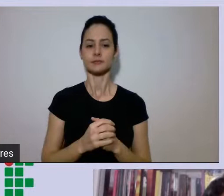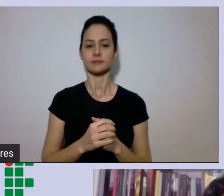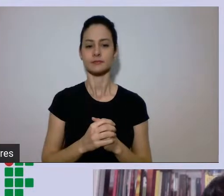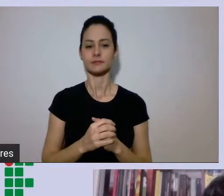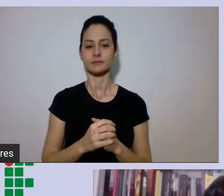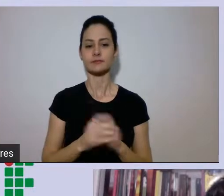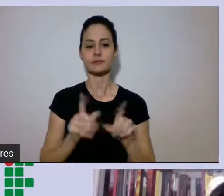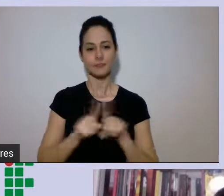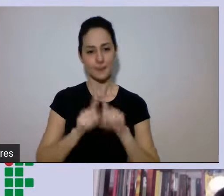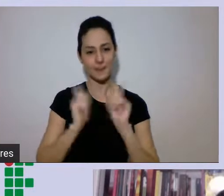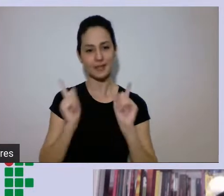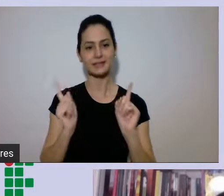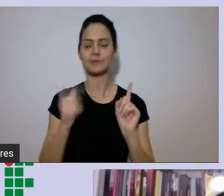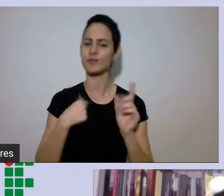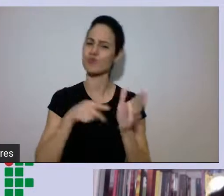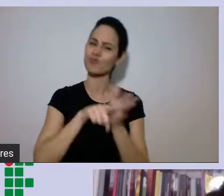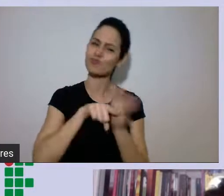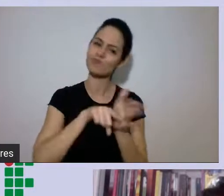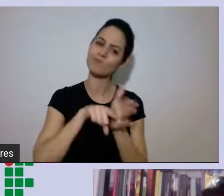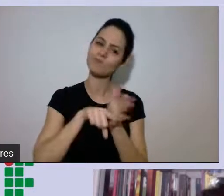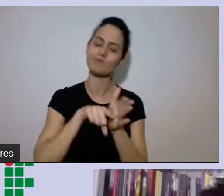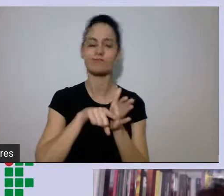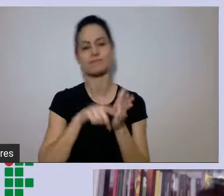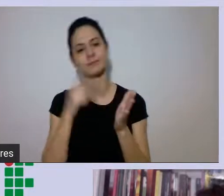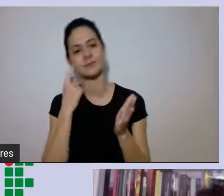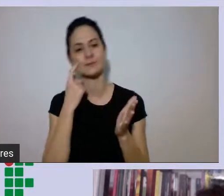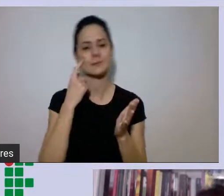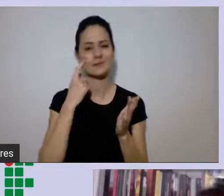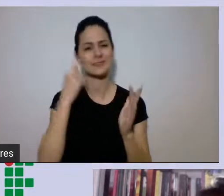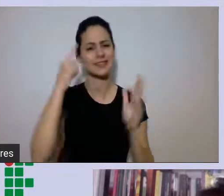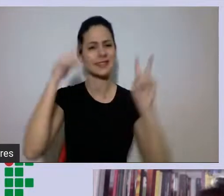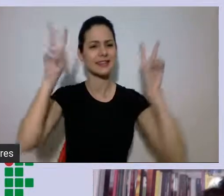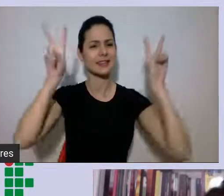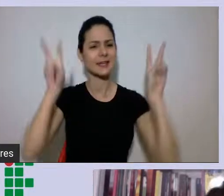mas eu estava pesquisando, né, alguma pauta